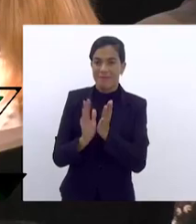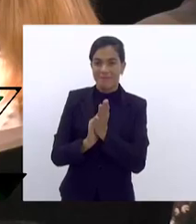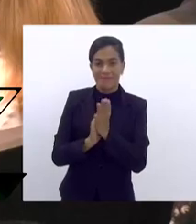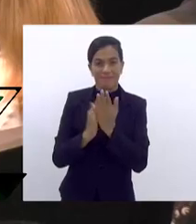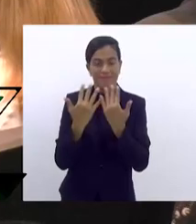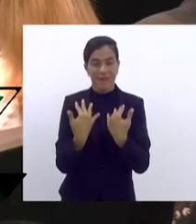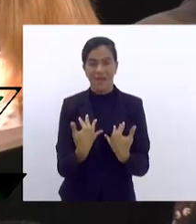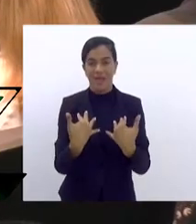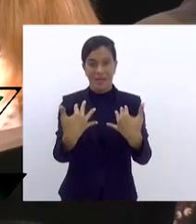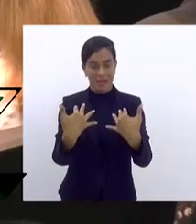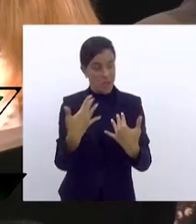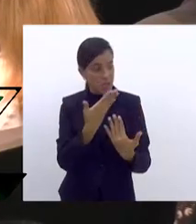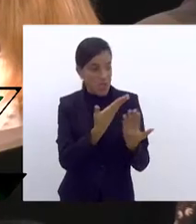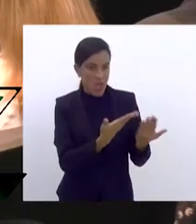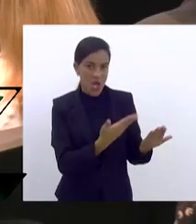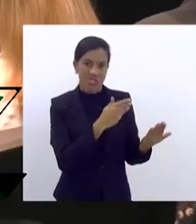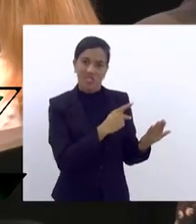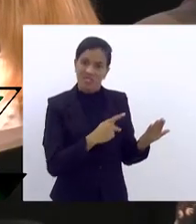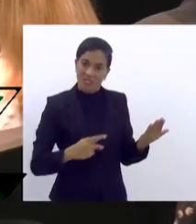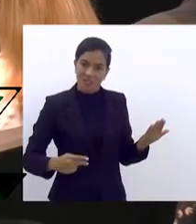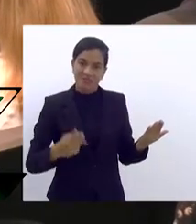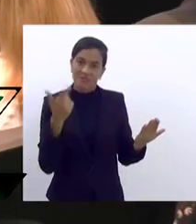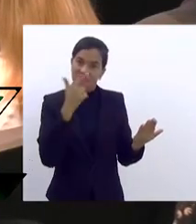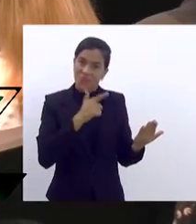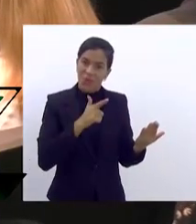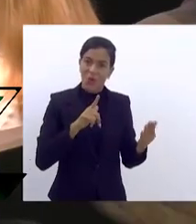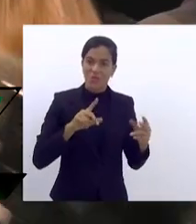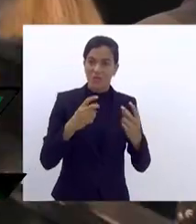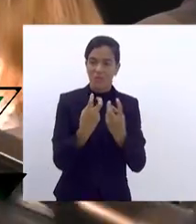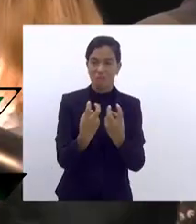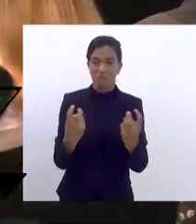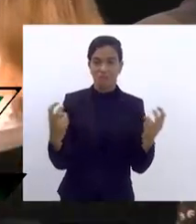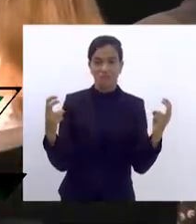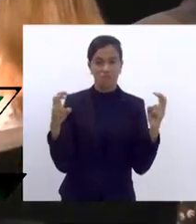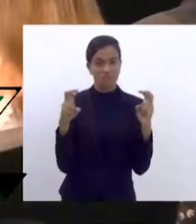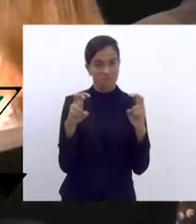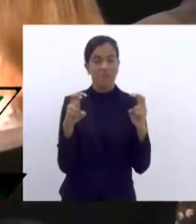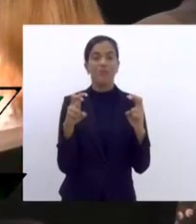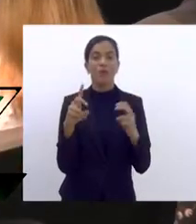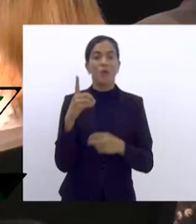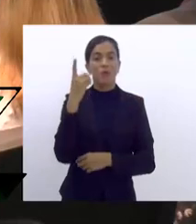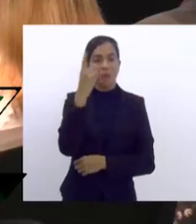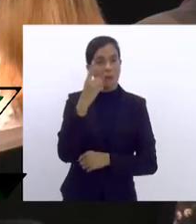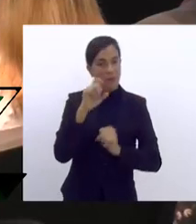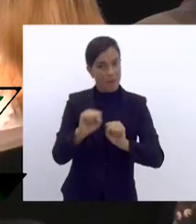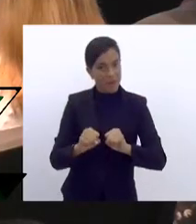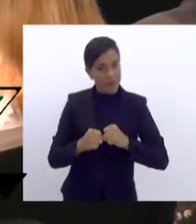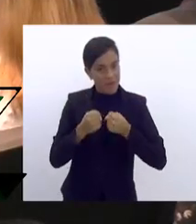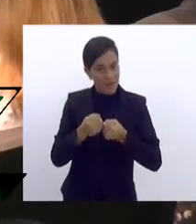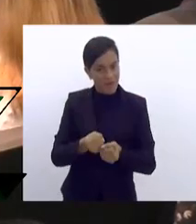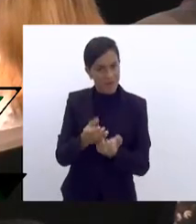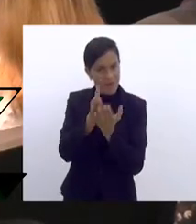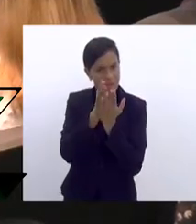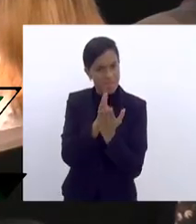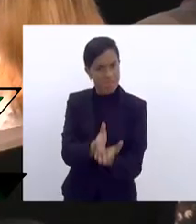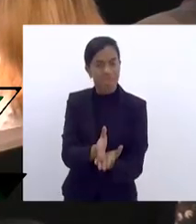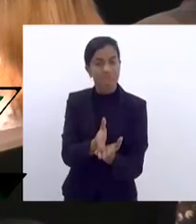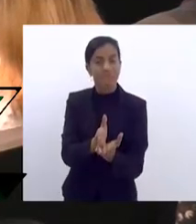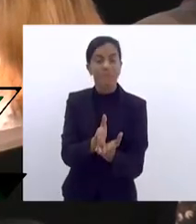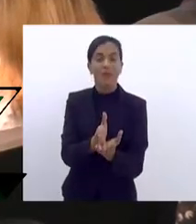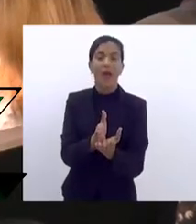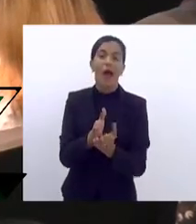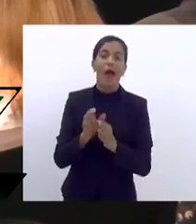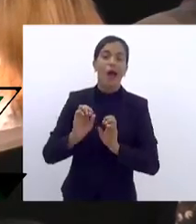vossa excelência conseguiu reunir aqui uma bancada de deputados que defendem de forma veemente intensa